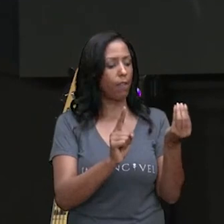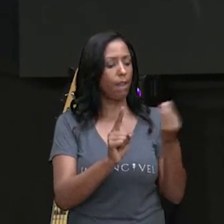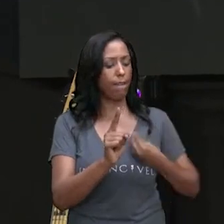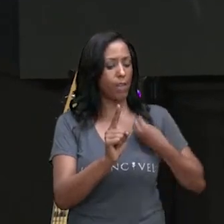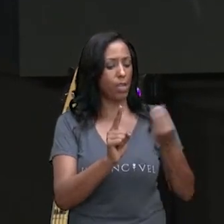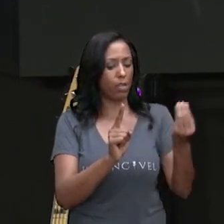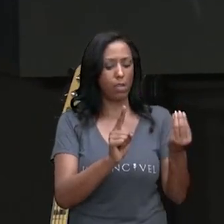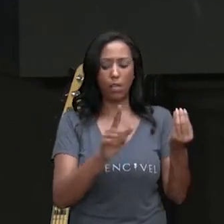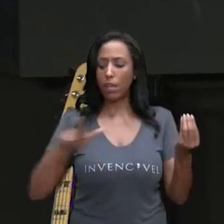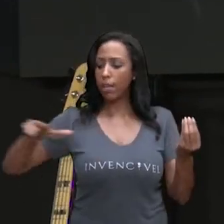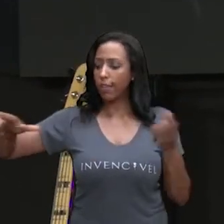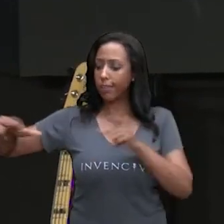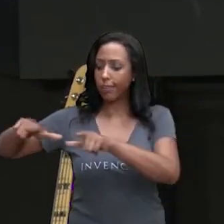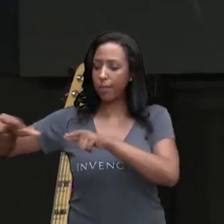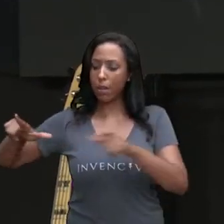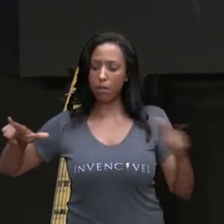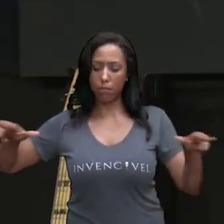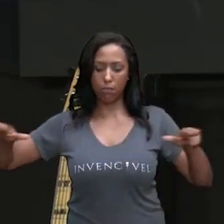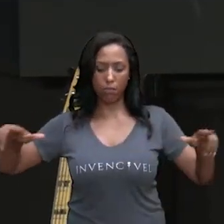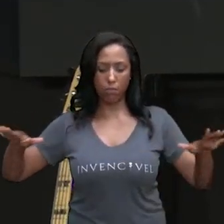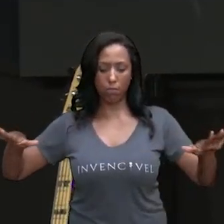Já imaginou o trânsito se não tivesse regra?